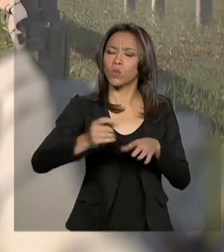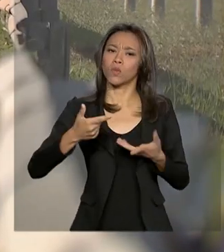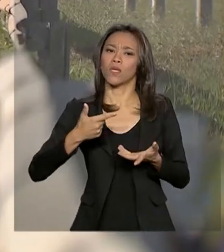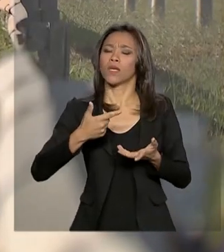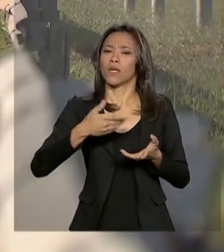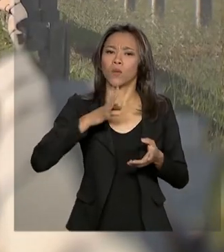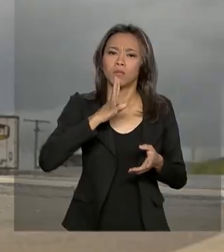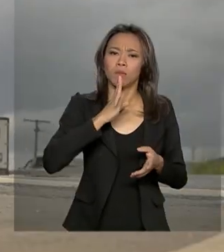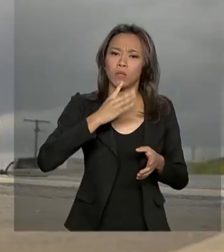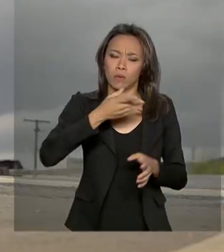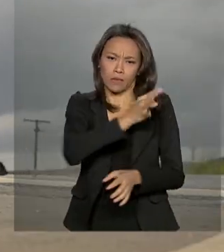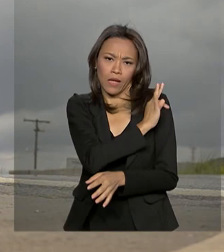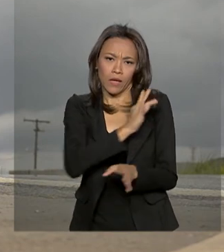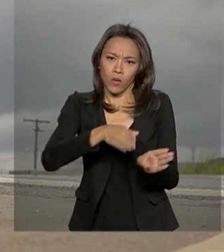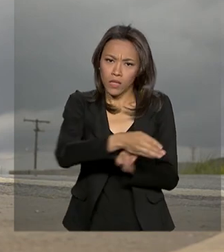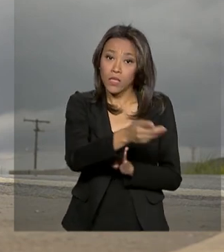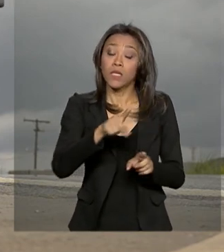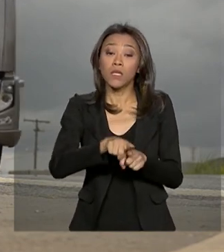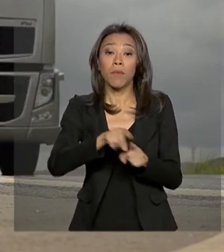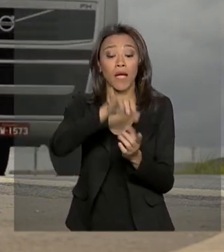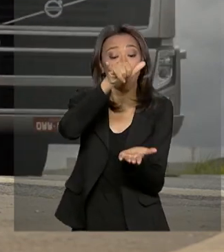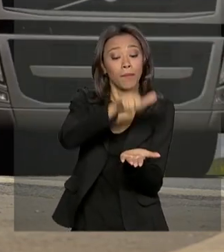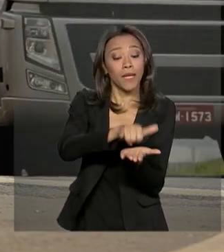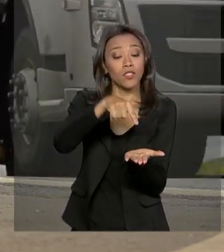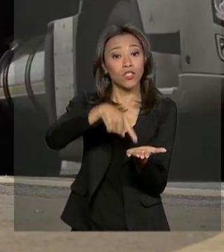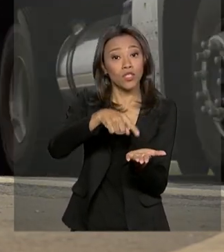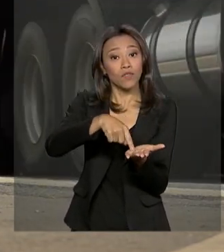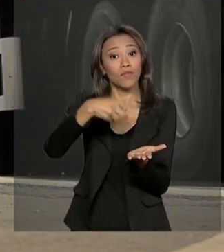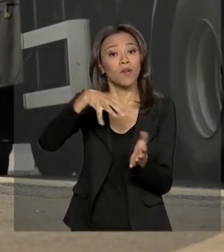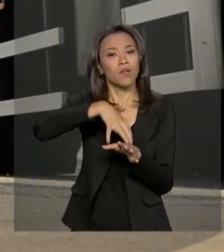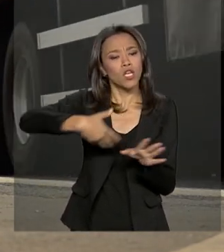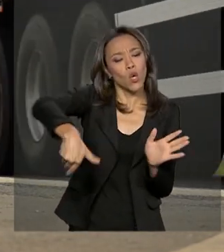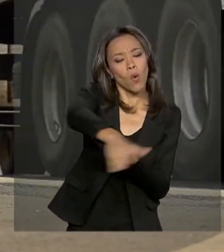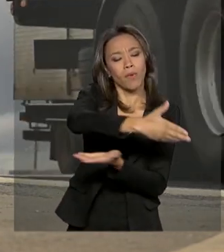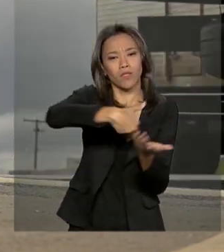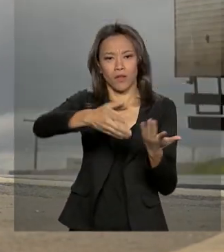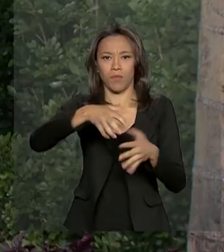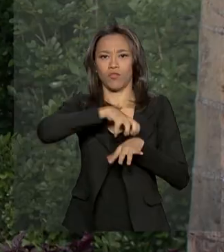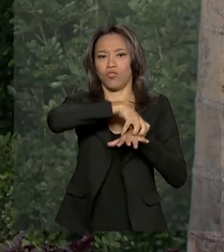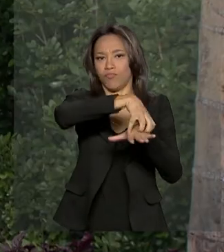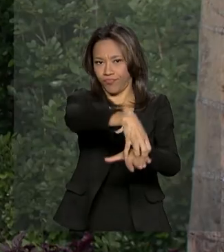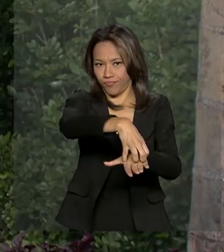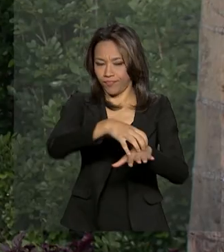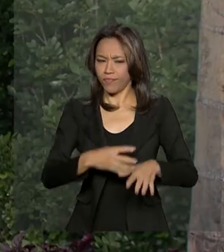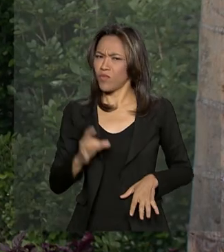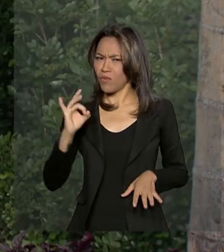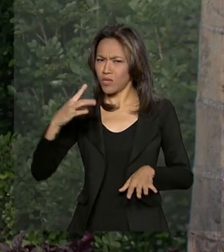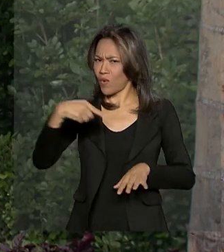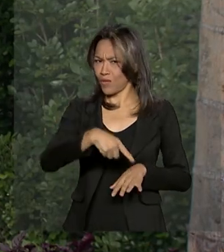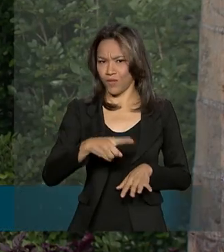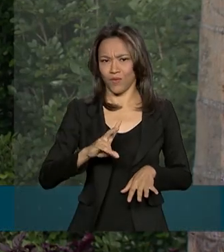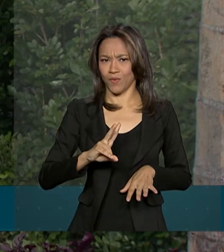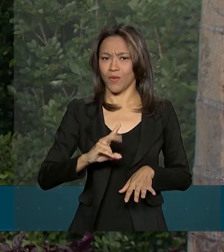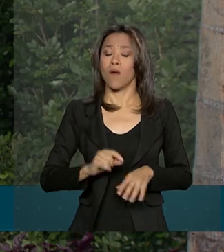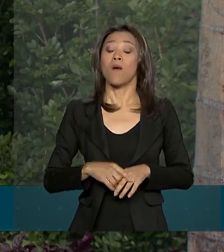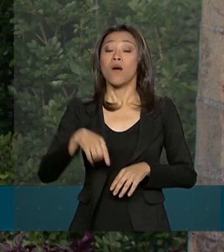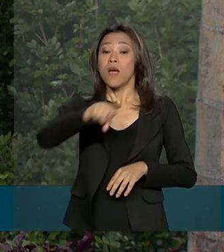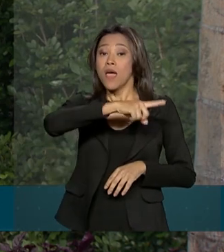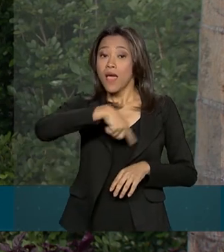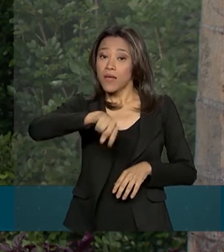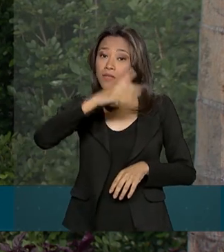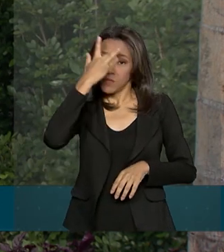aplicativo digital com opções de transporte de cargas e compartilhamento de fretes. E não é só isso. Os motoristas